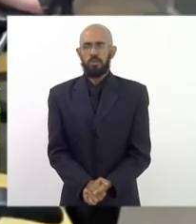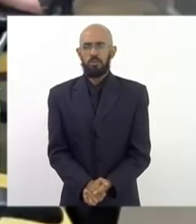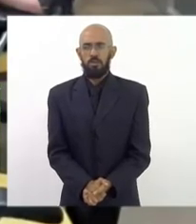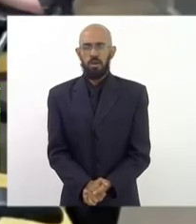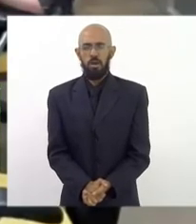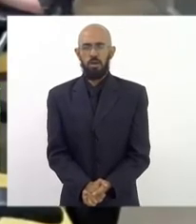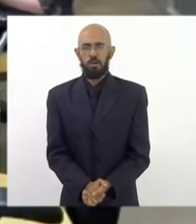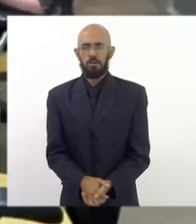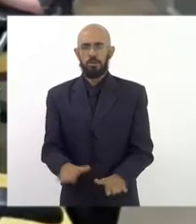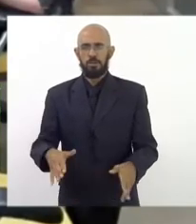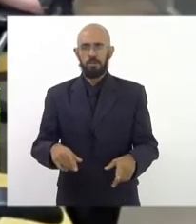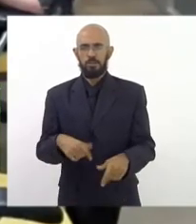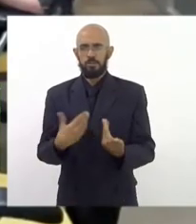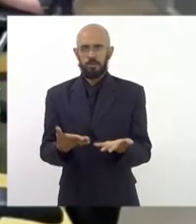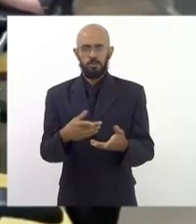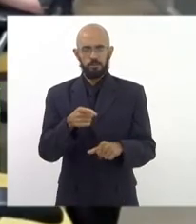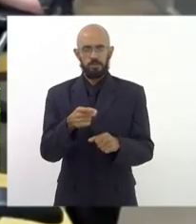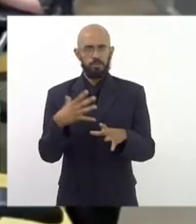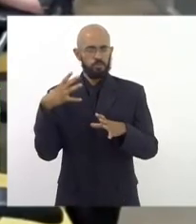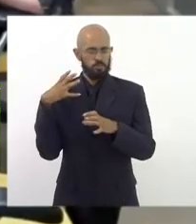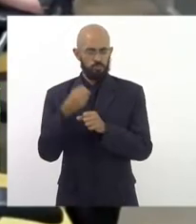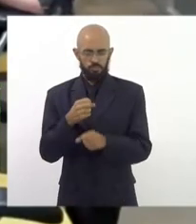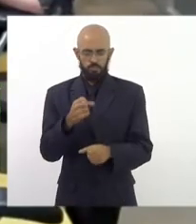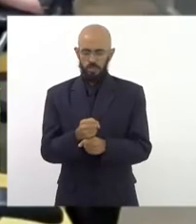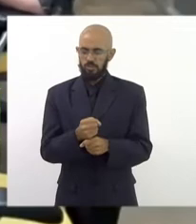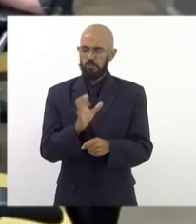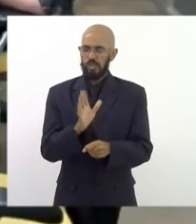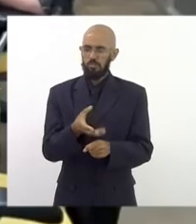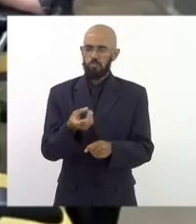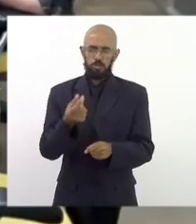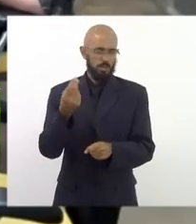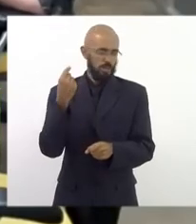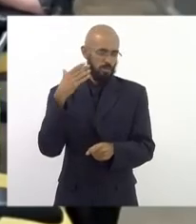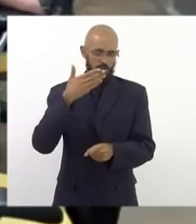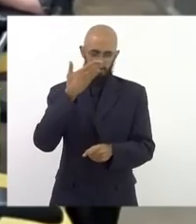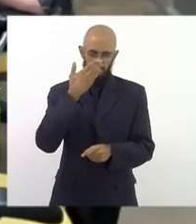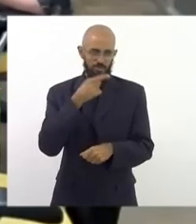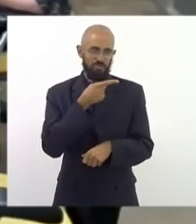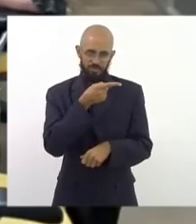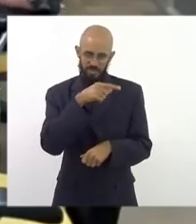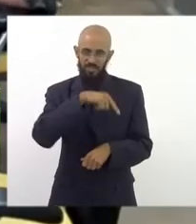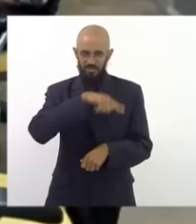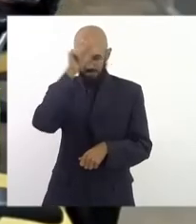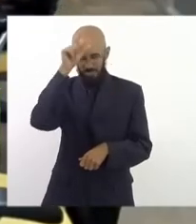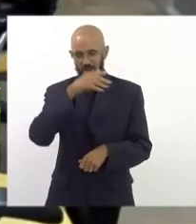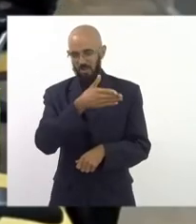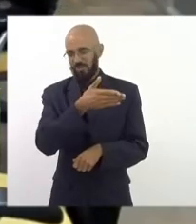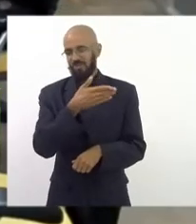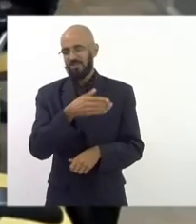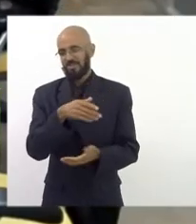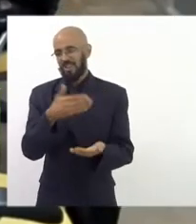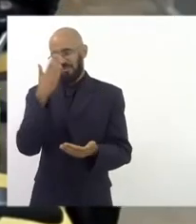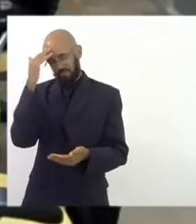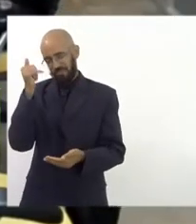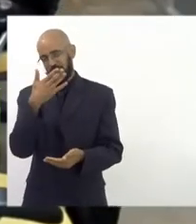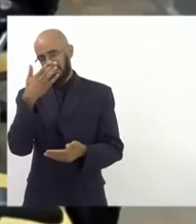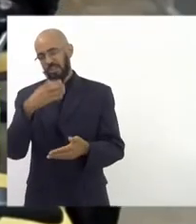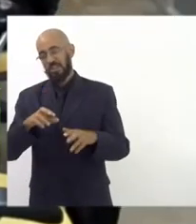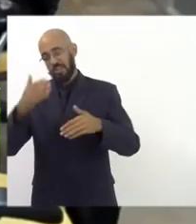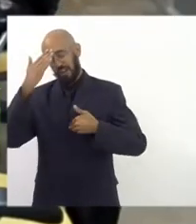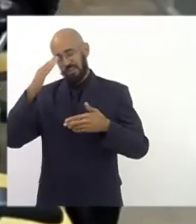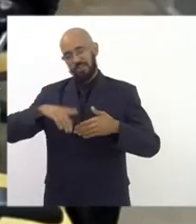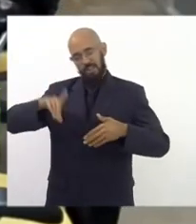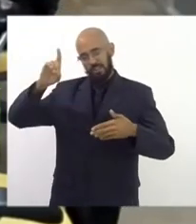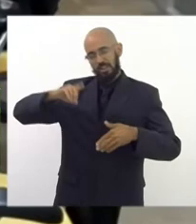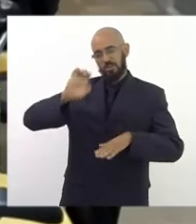Esse é um resultado como há muito a gente não via, né, Luiz Paulo? E, graças a Deus que o Estado vem recuperando, né? Que a gente